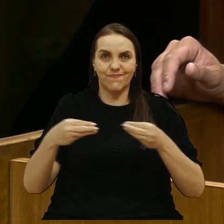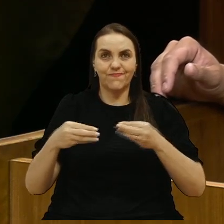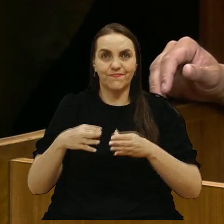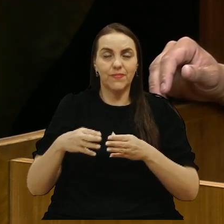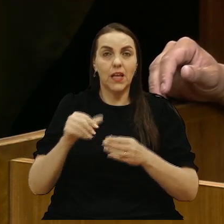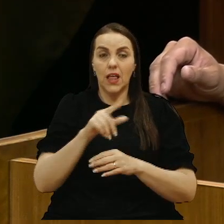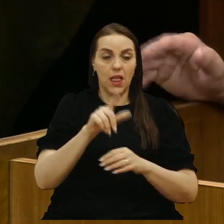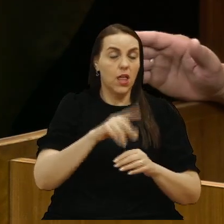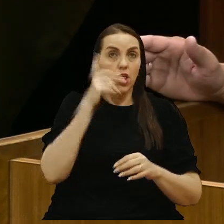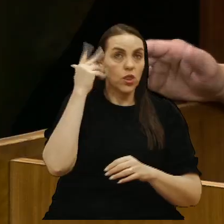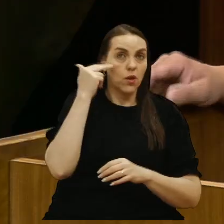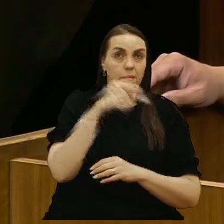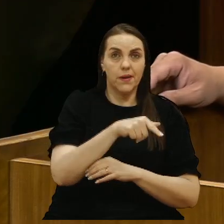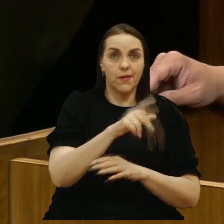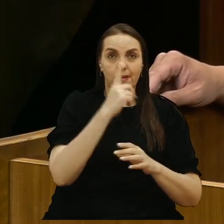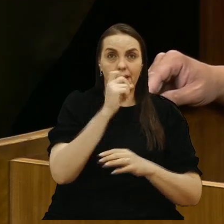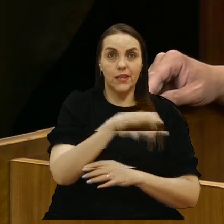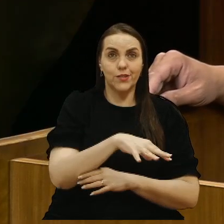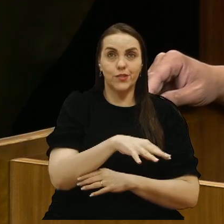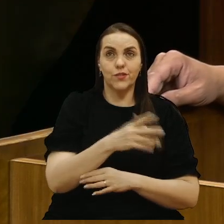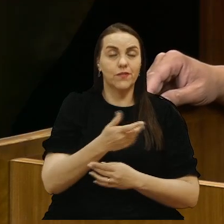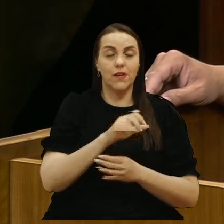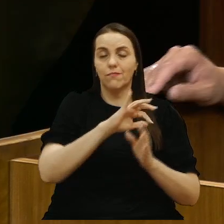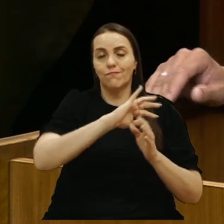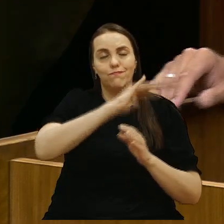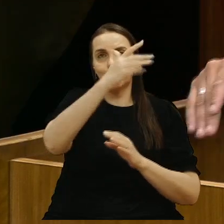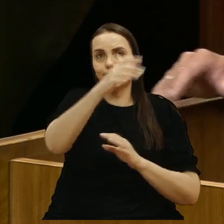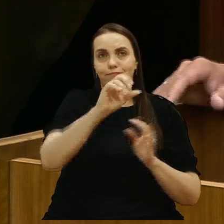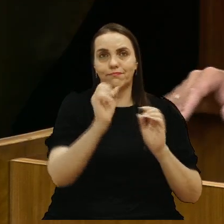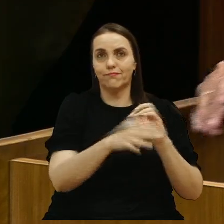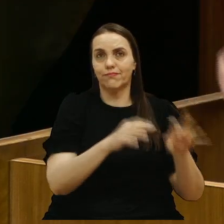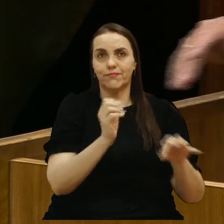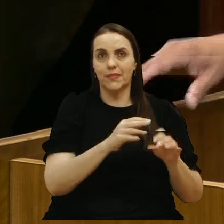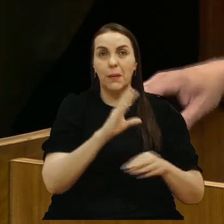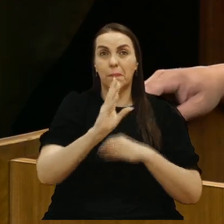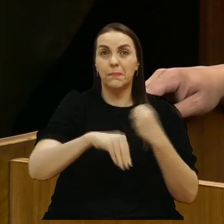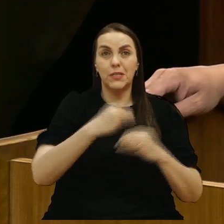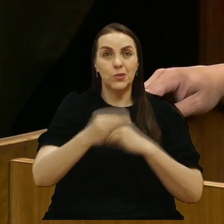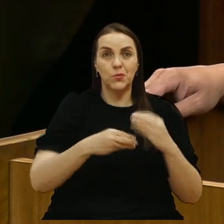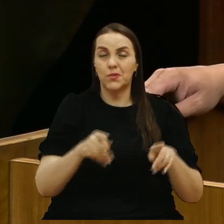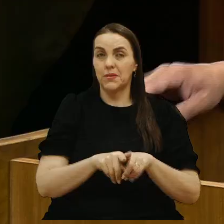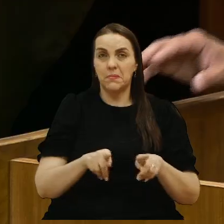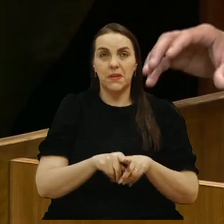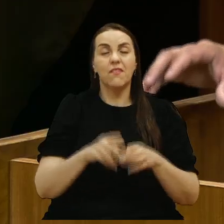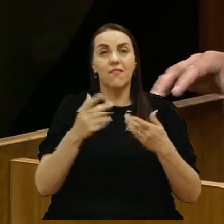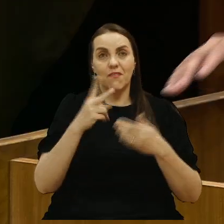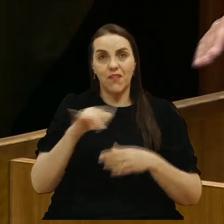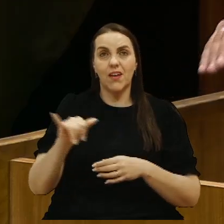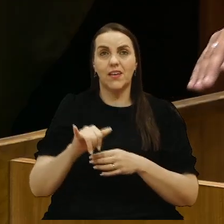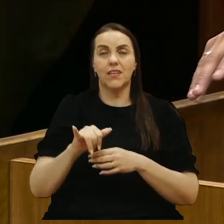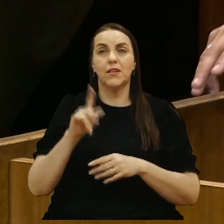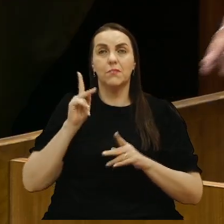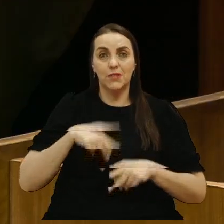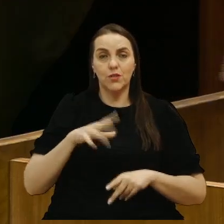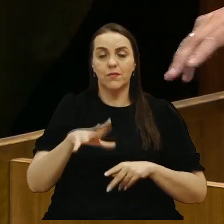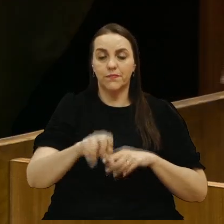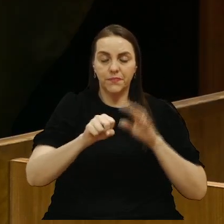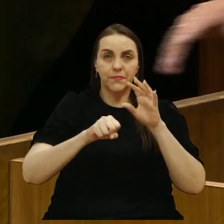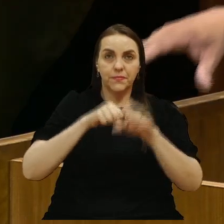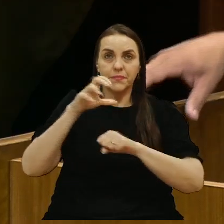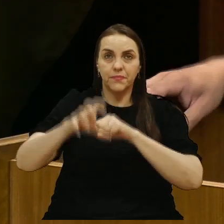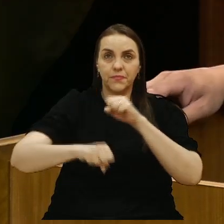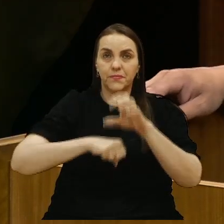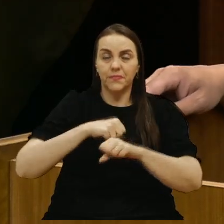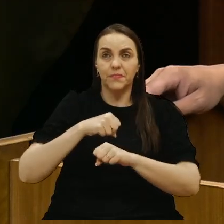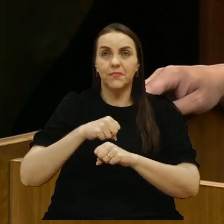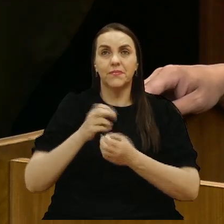lixo comum, ele vai para o aterro. Quando as pessoas misturam, vai para o aterro. Os catadores fazendo a má